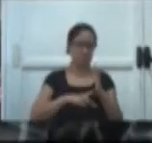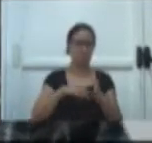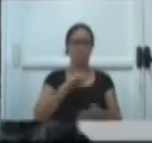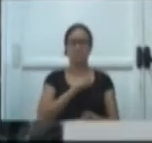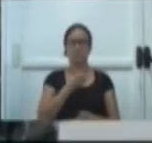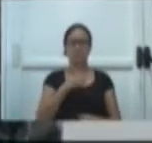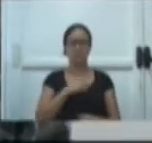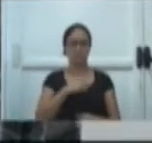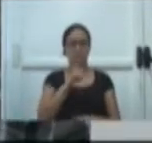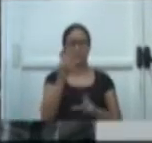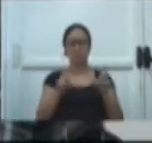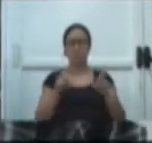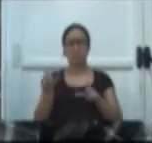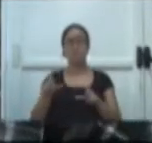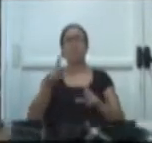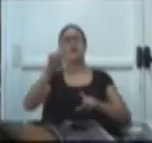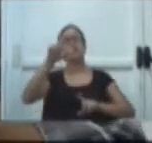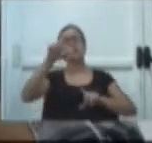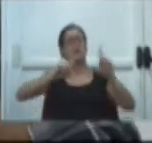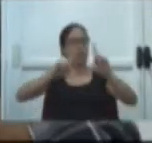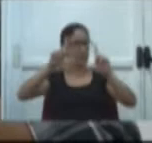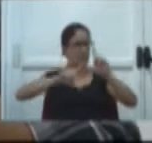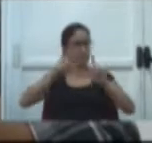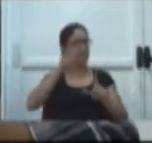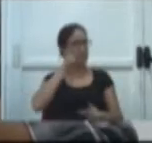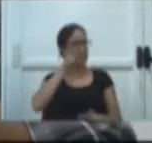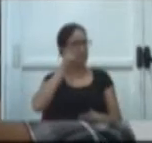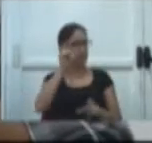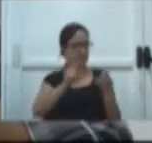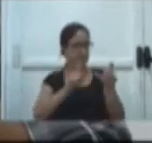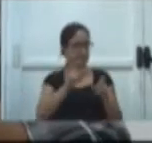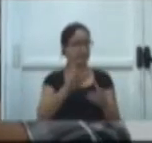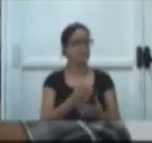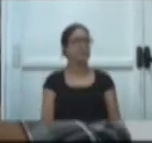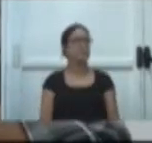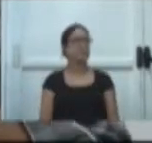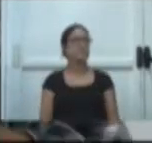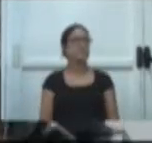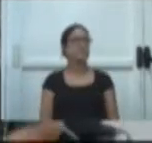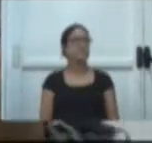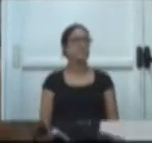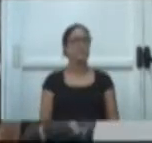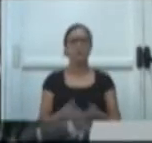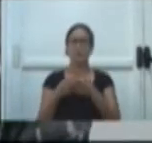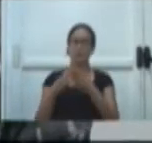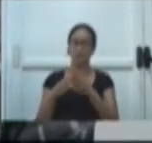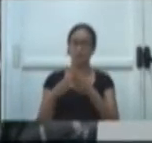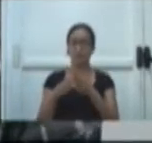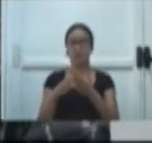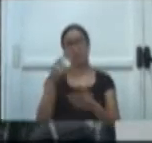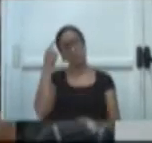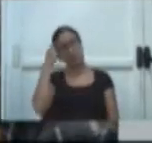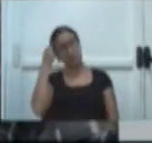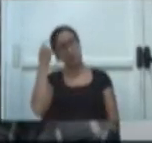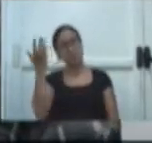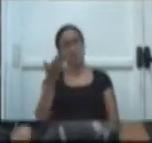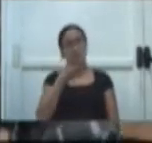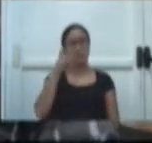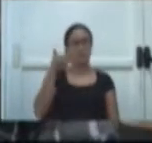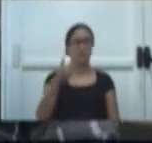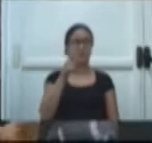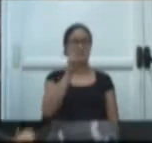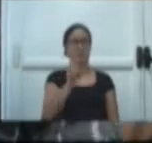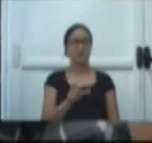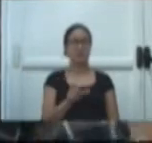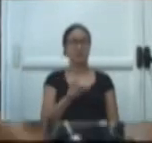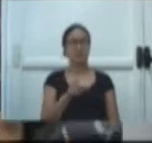que assistem lá de casa, pelo canal 4. Eu penso que a vereadora Érica Tanque trouxe elemento para que a